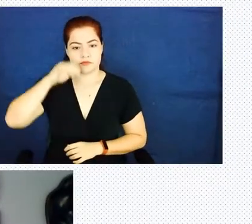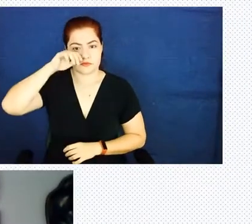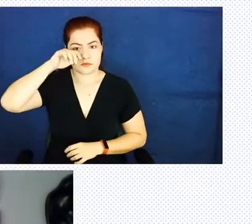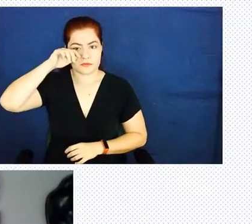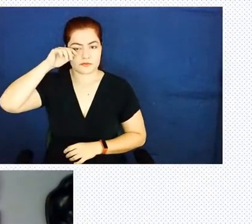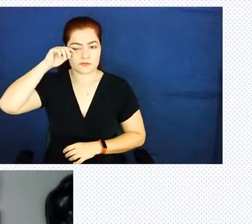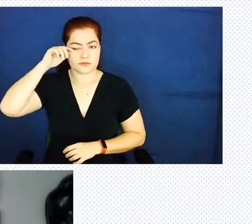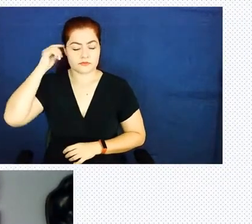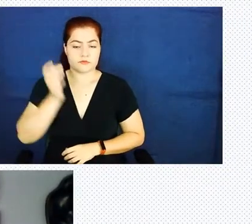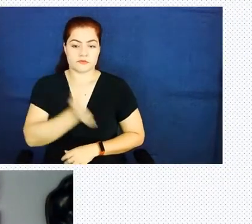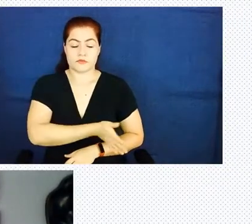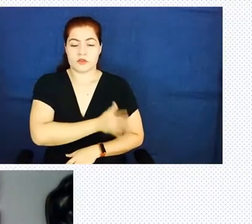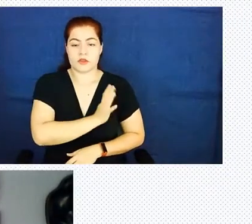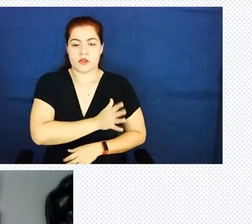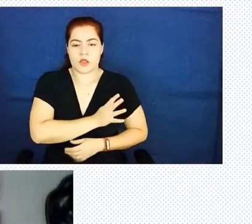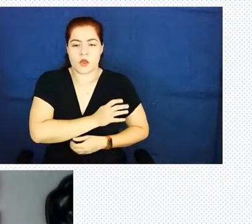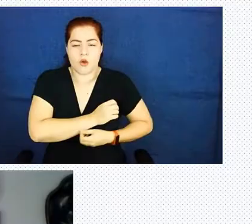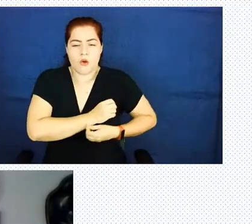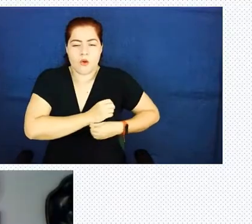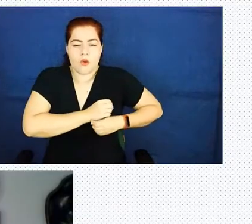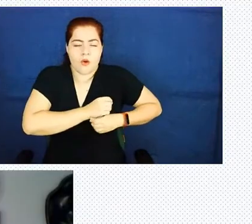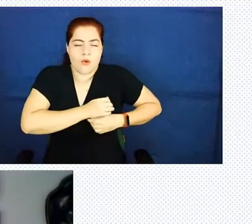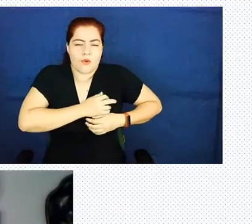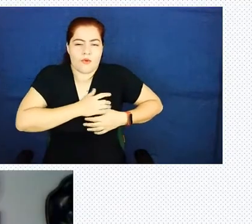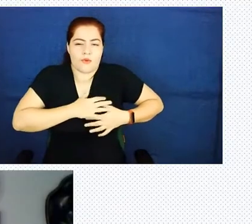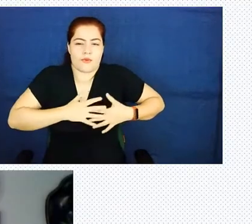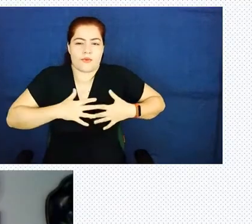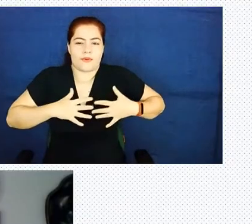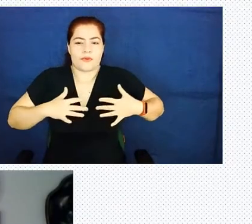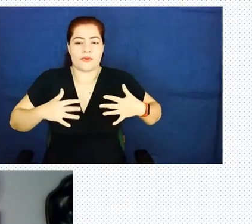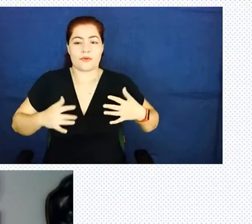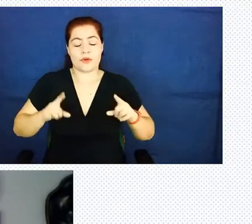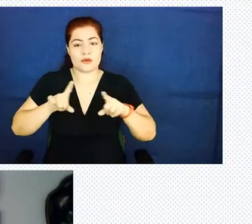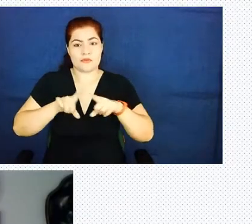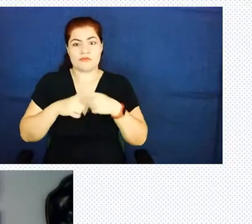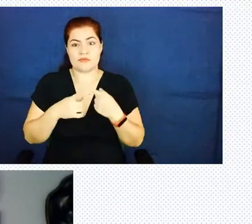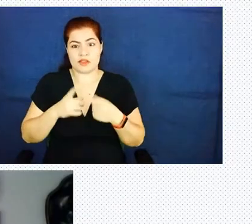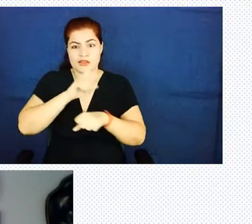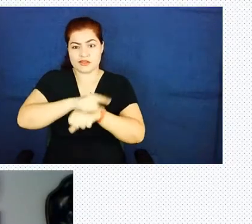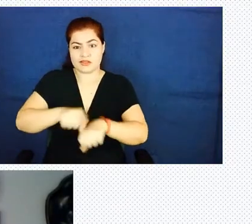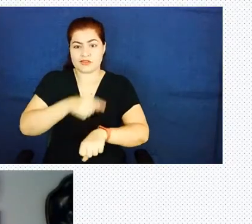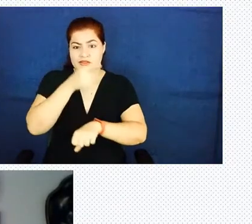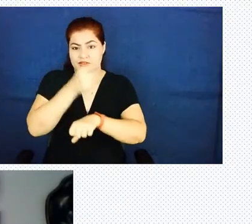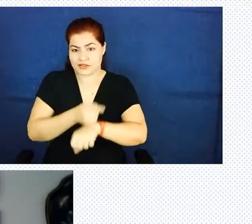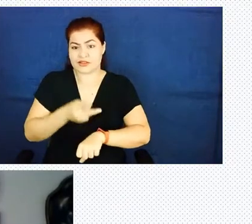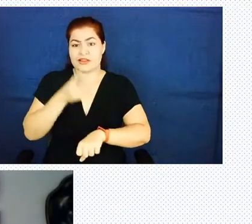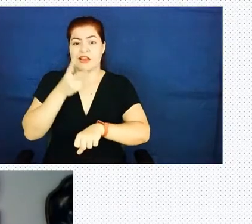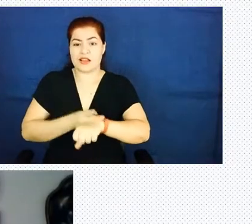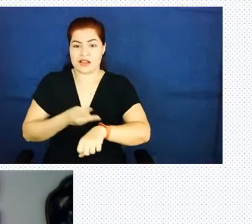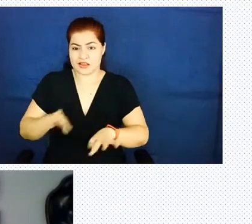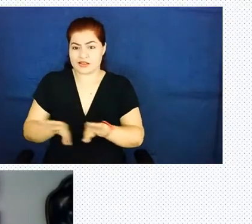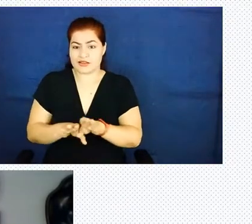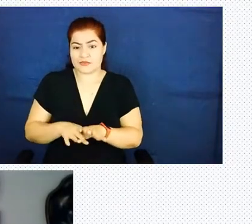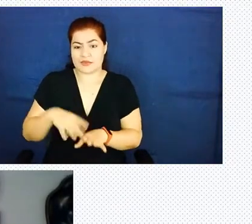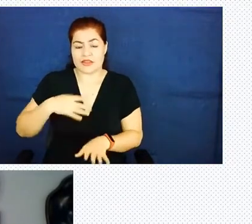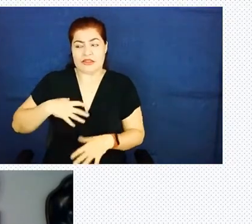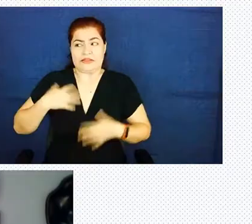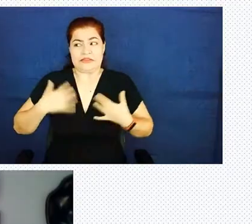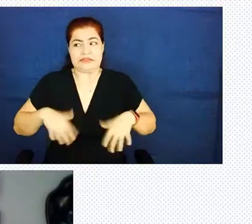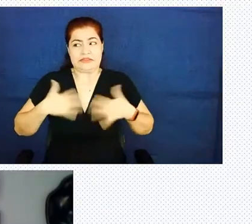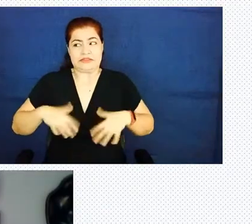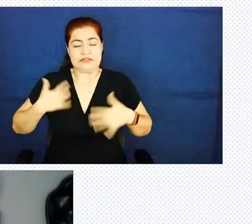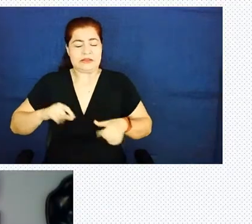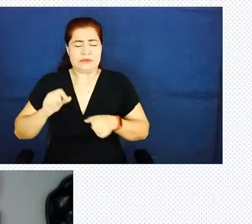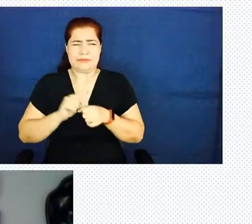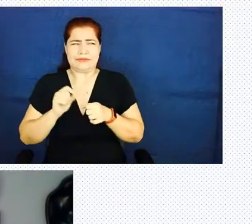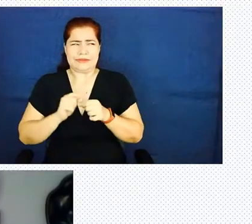enche o nosso coração, mas ao mesmo tempo dá um desespero que não estou, ou estou, fazendo tão